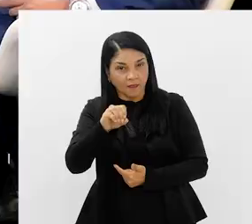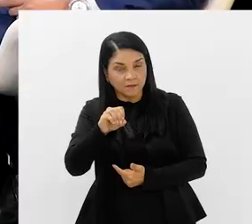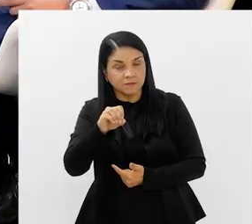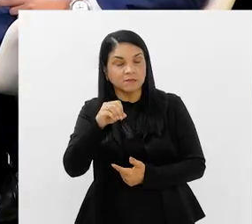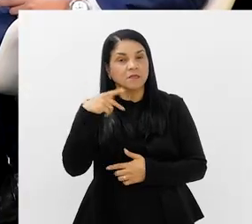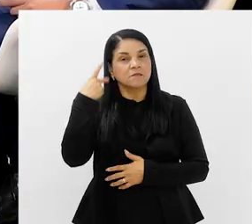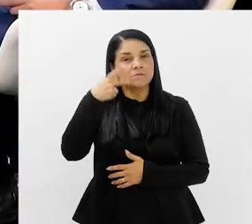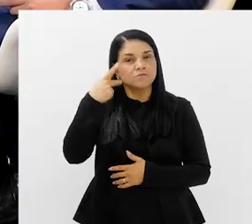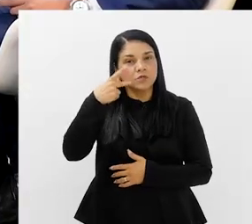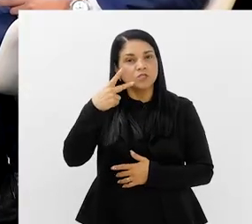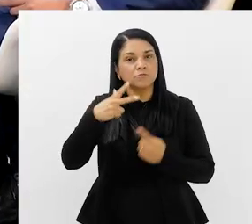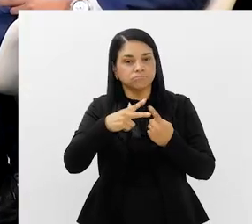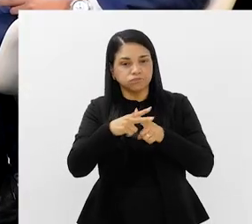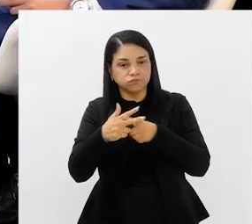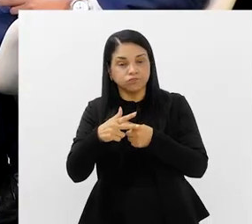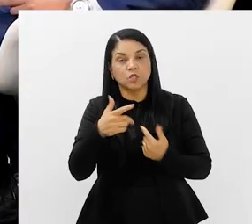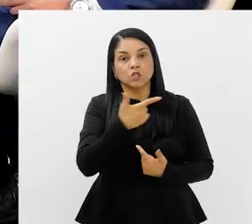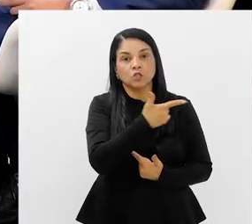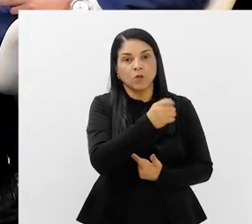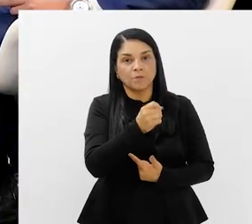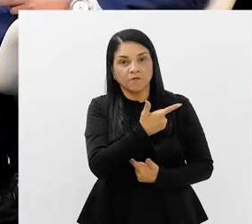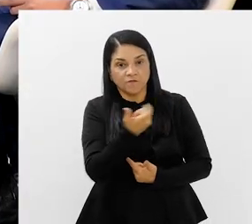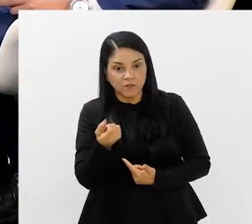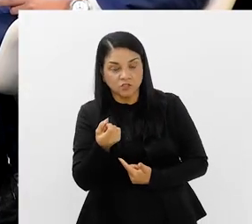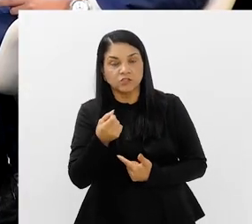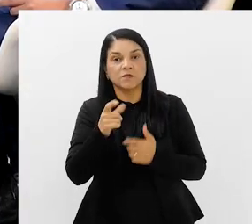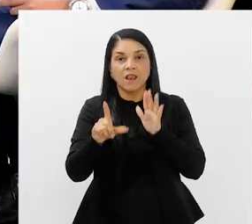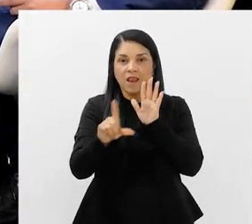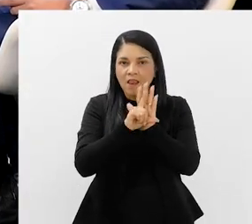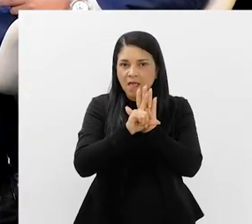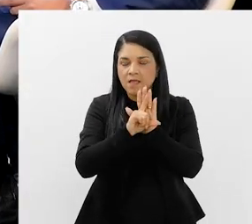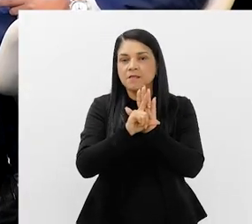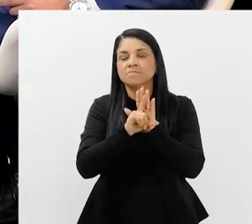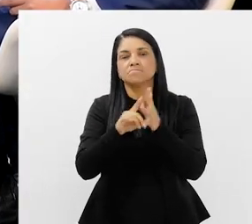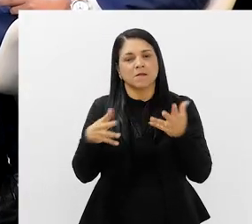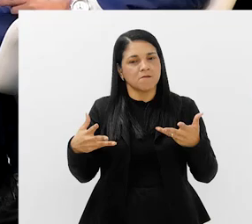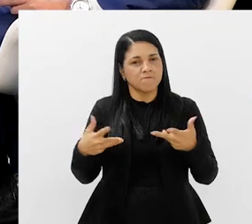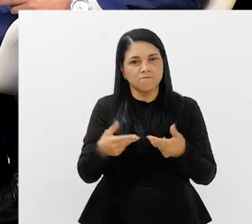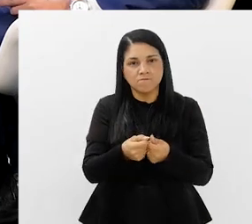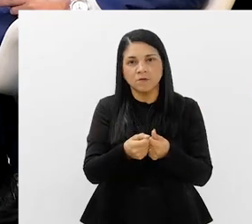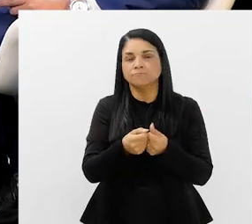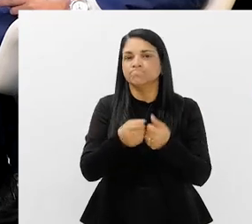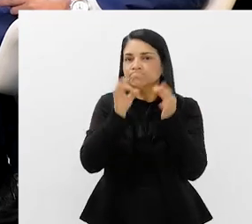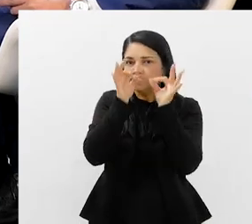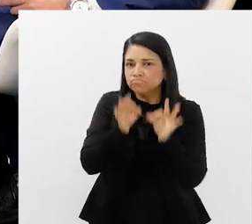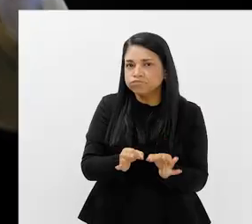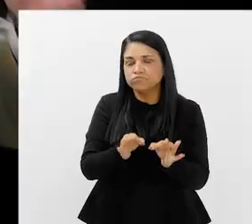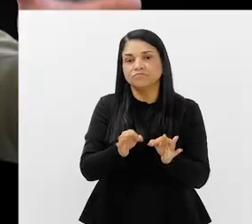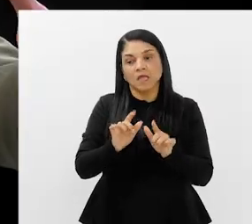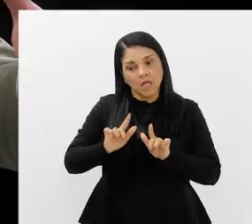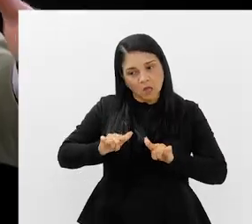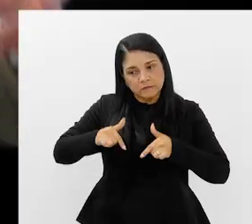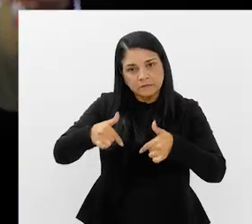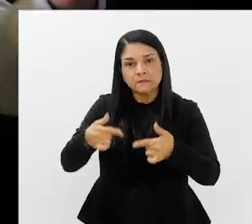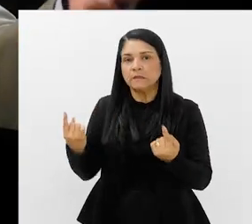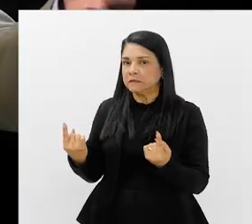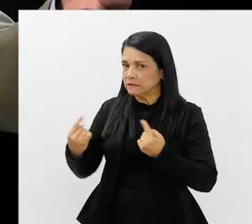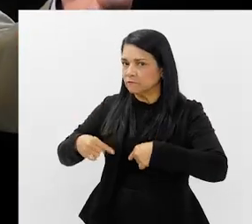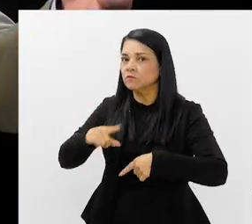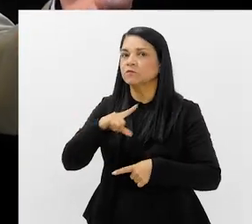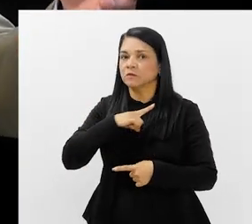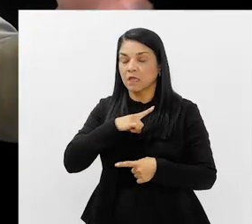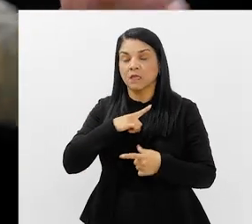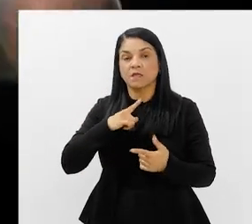seguinte, 2010, essa política foi totalmente reformulada em 2020, através de uma outra lei maravilhosa, com concretude, mas há um